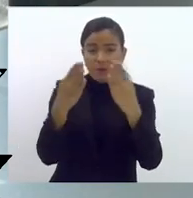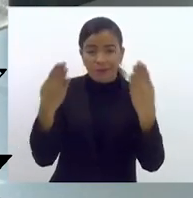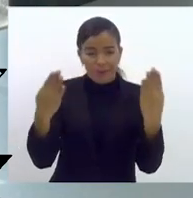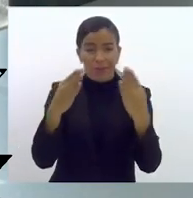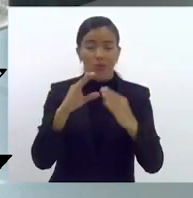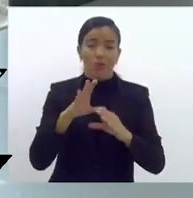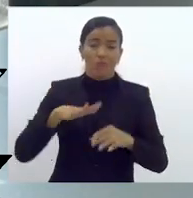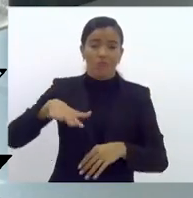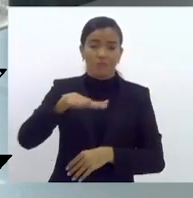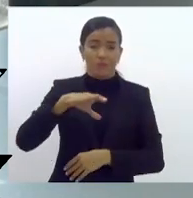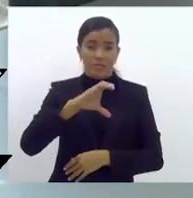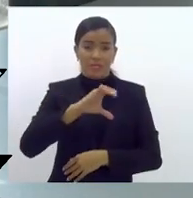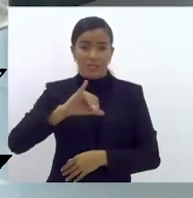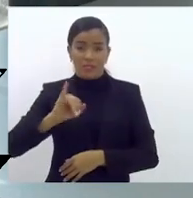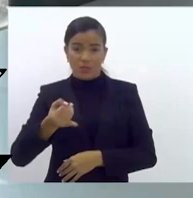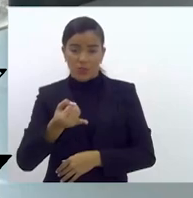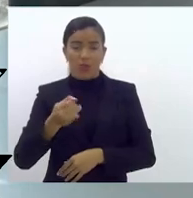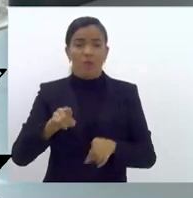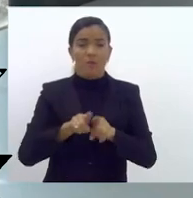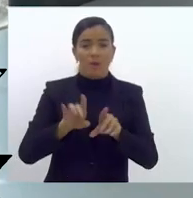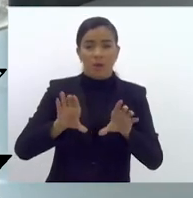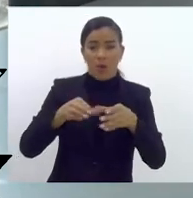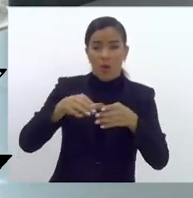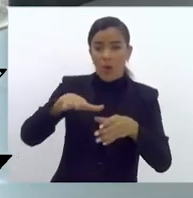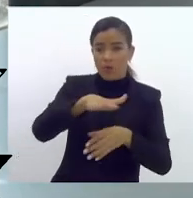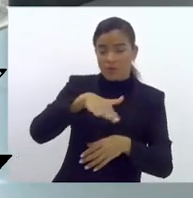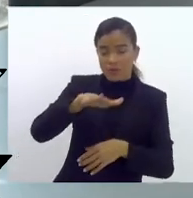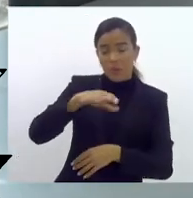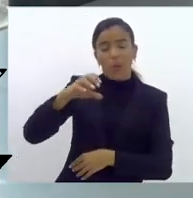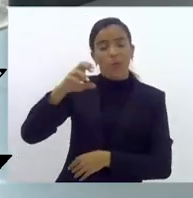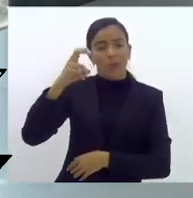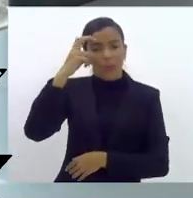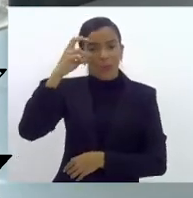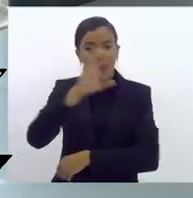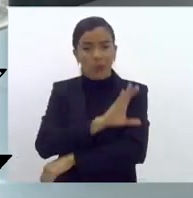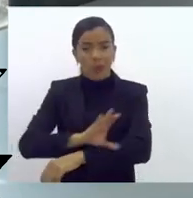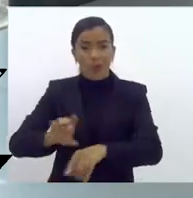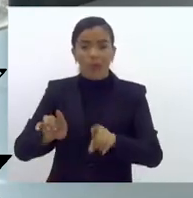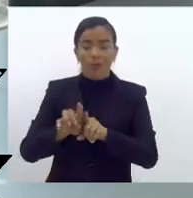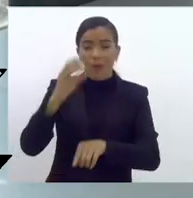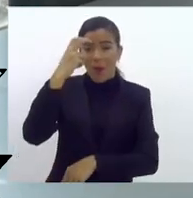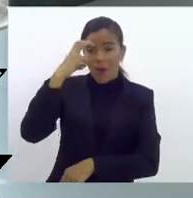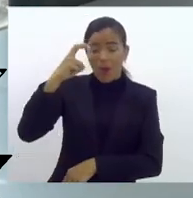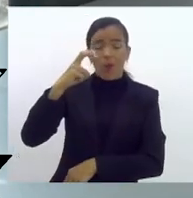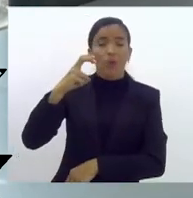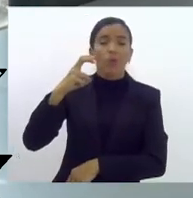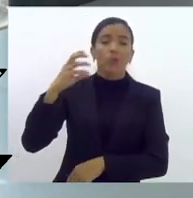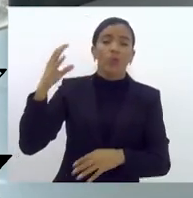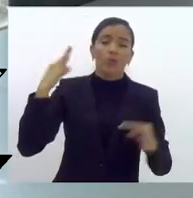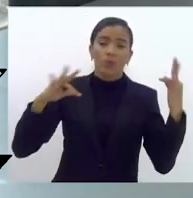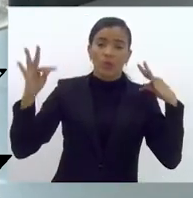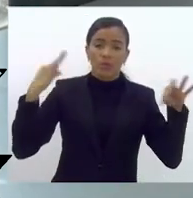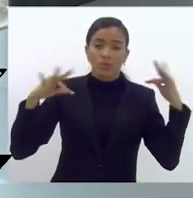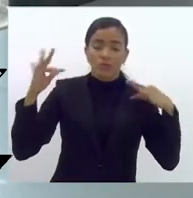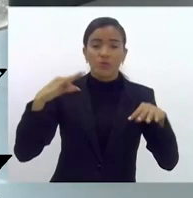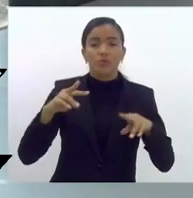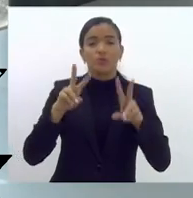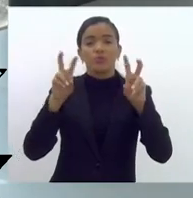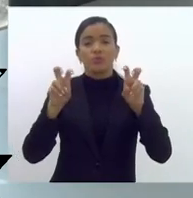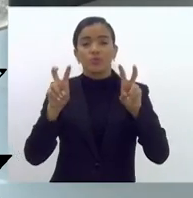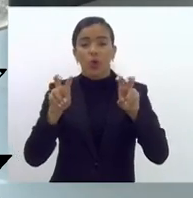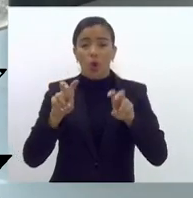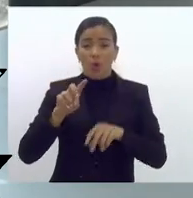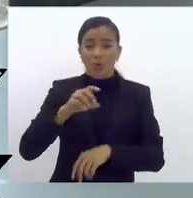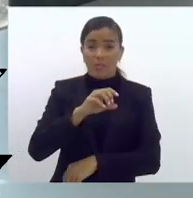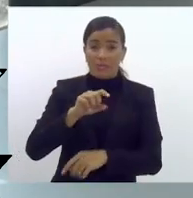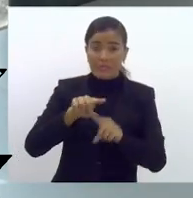da ccj da comissão de cultura e da comissão de turismo e economia sobre na sala